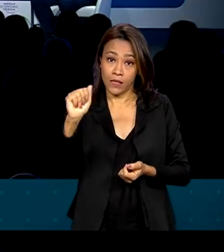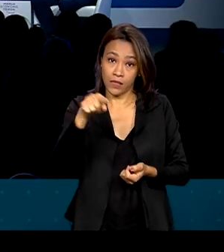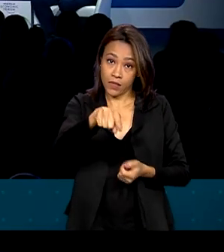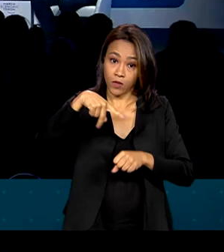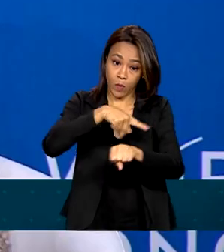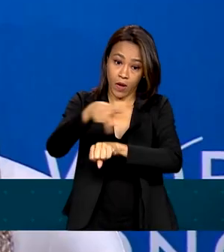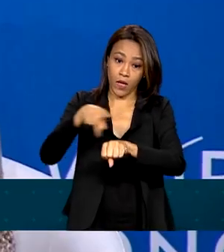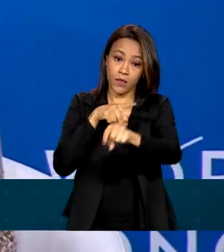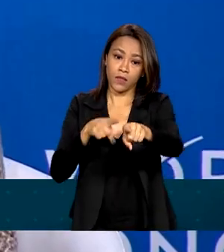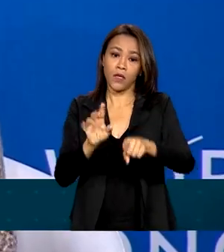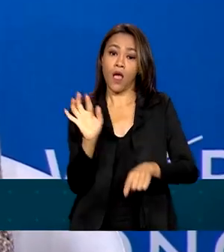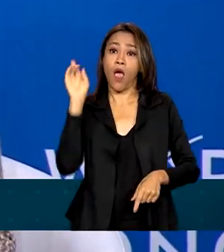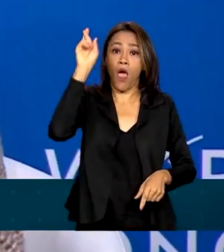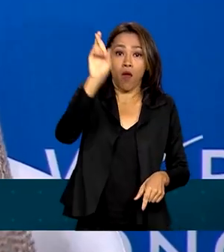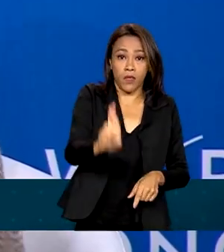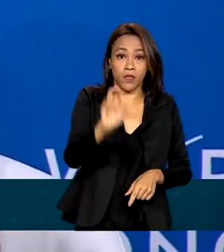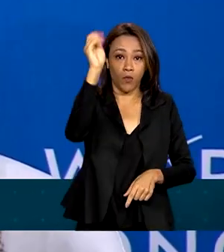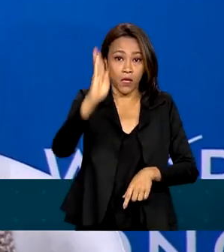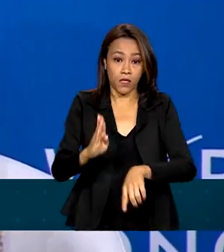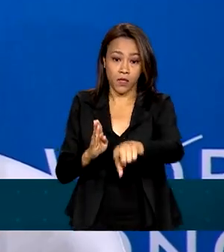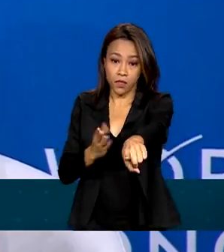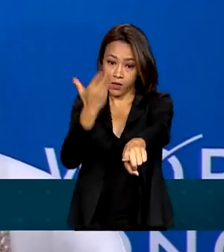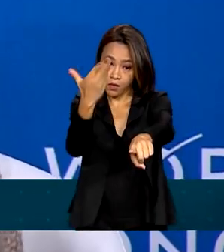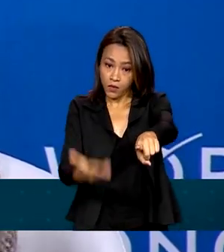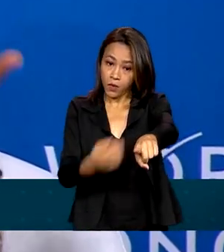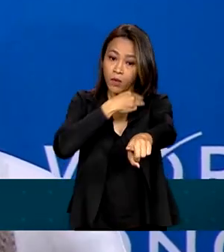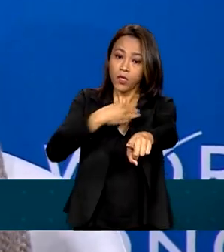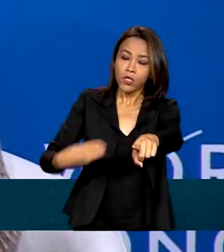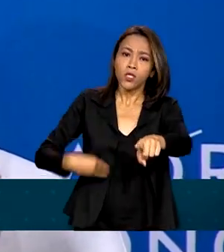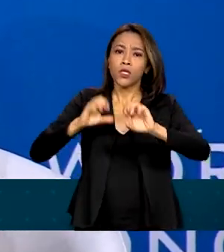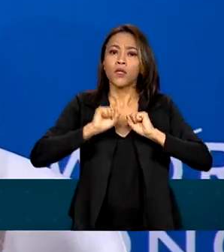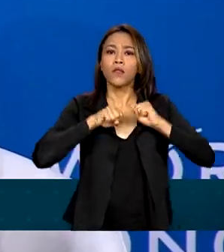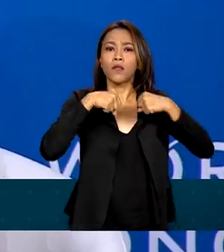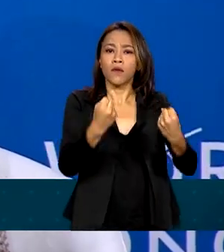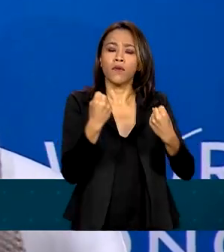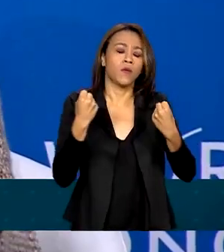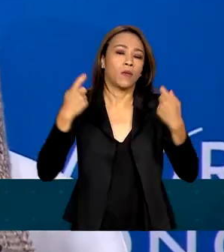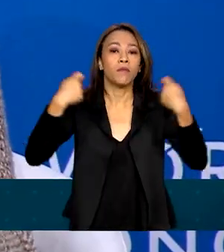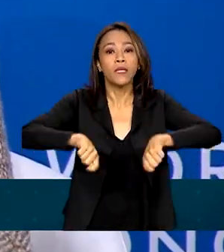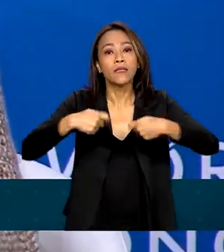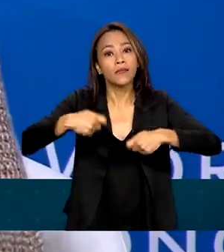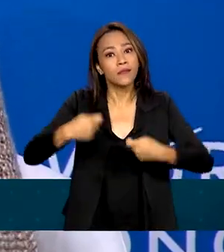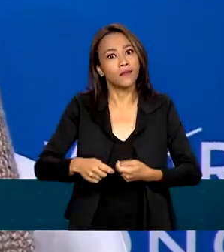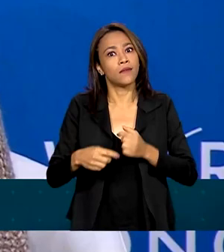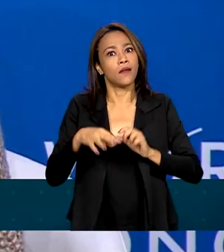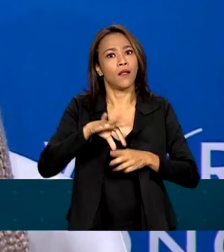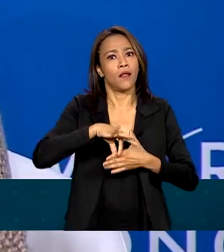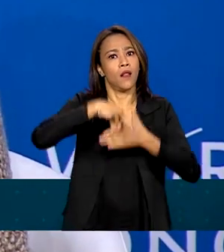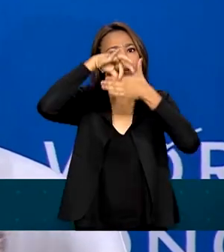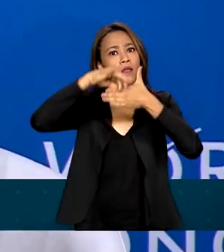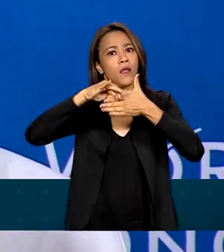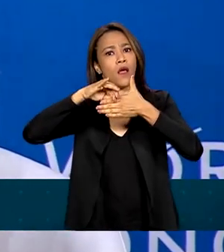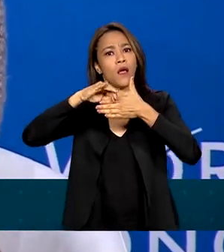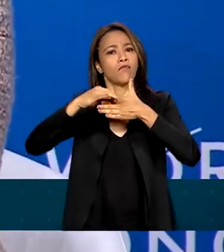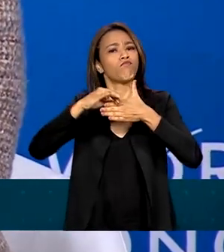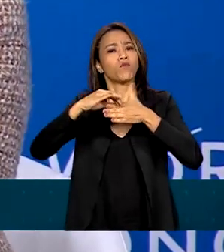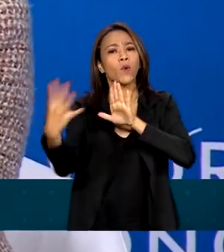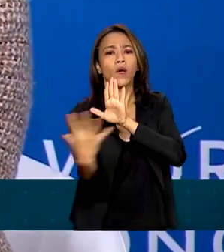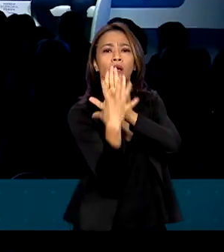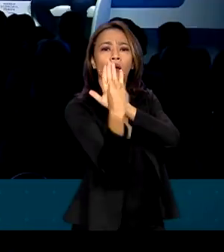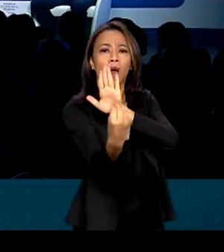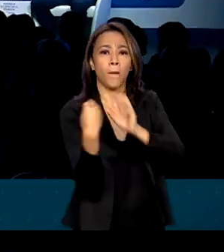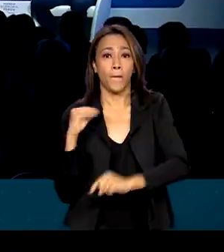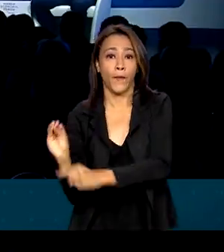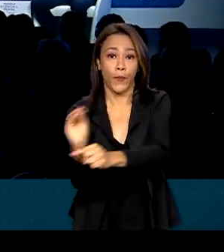na discussão, a ministra do Meio Ambiente, Marina Silva, defendeu que é preciso liderar pelo exemplo, protegendo o meio